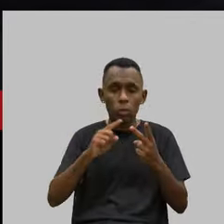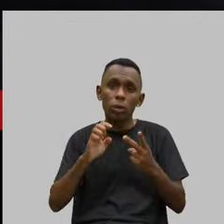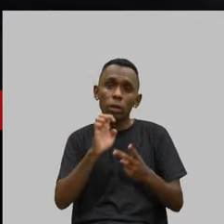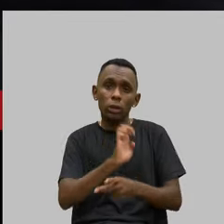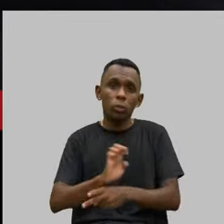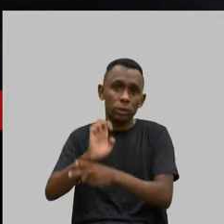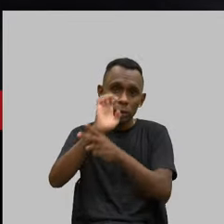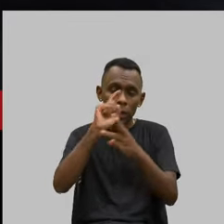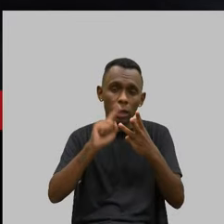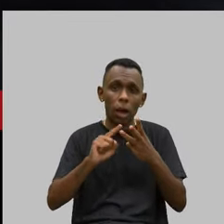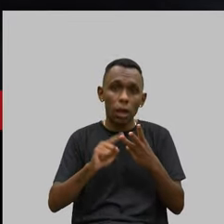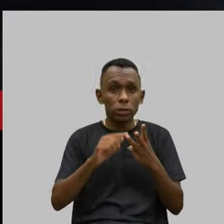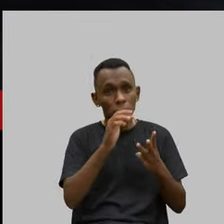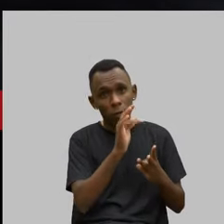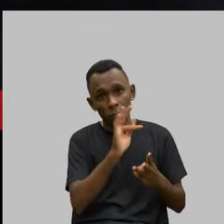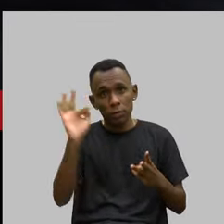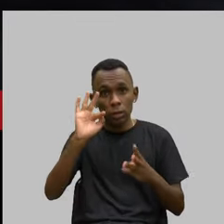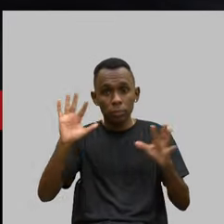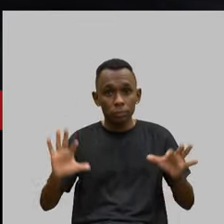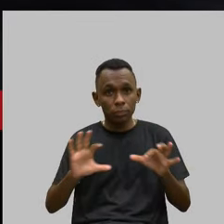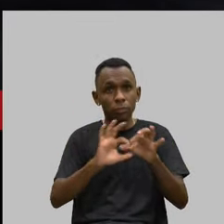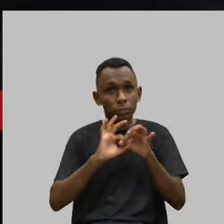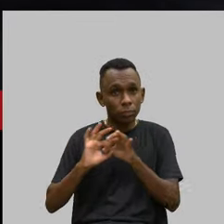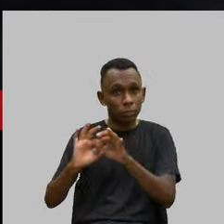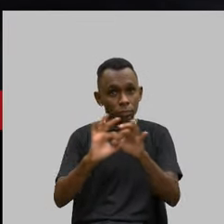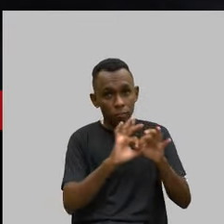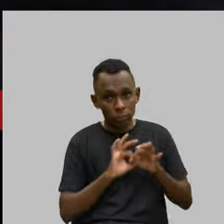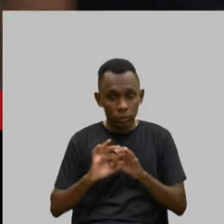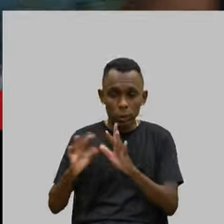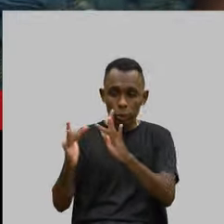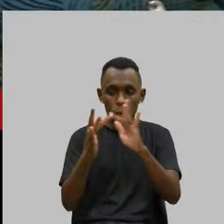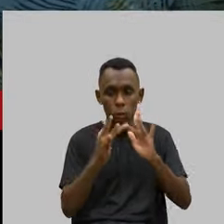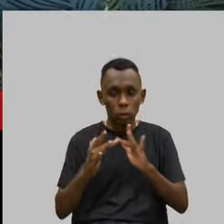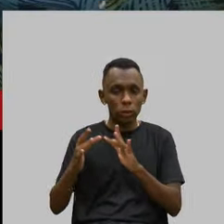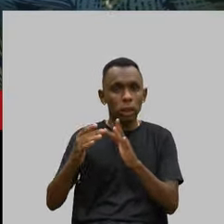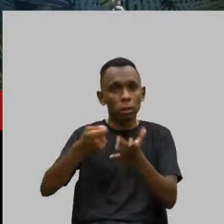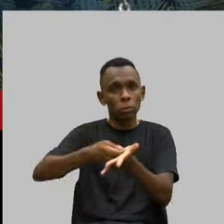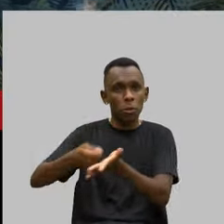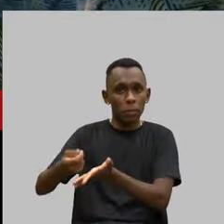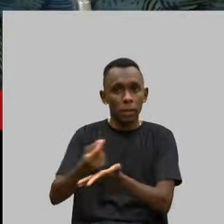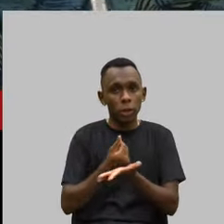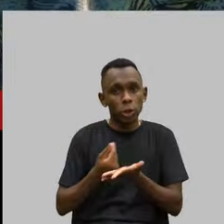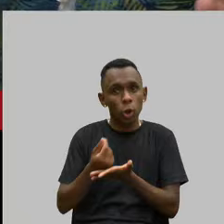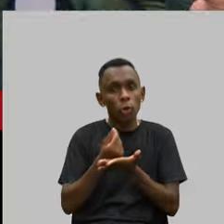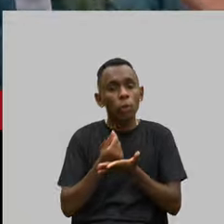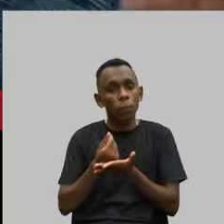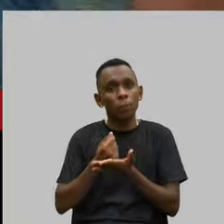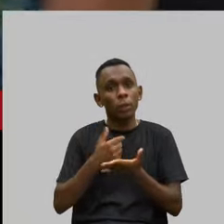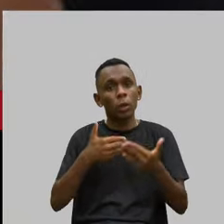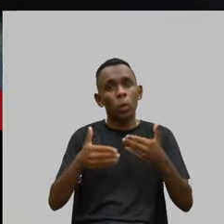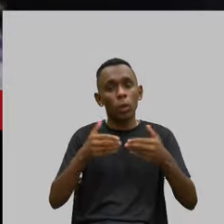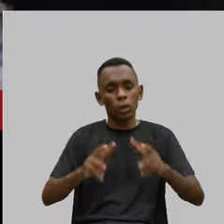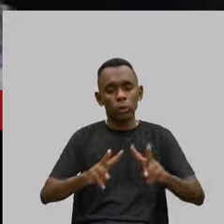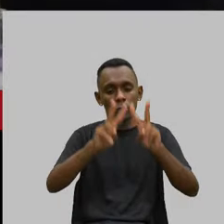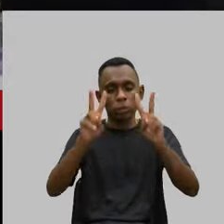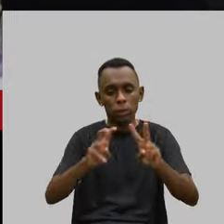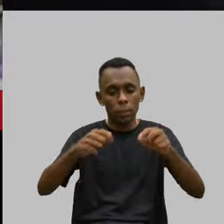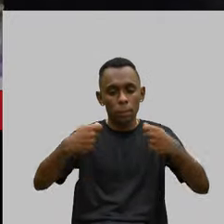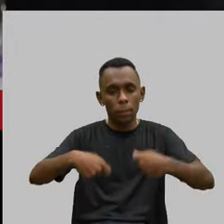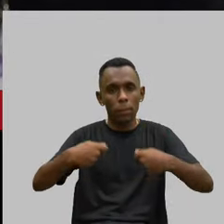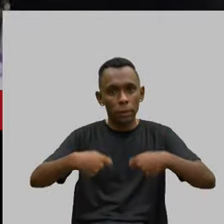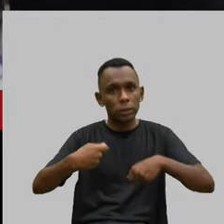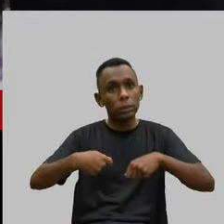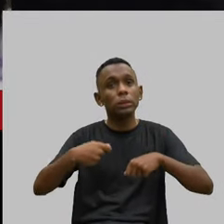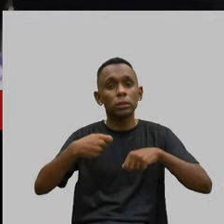regras eh de convivência tributária e qualquer questão tem que ser feita no âmbito do